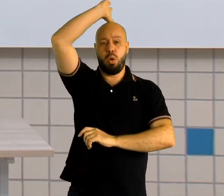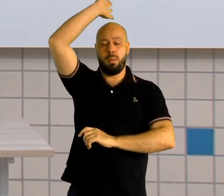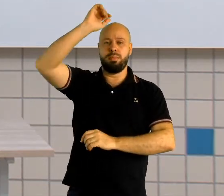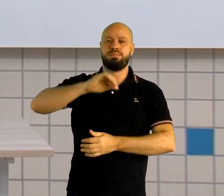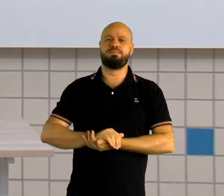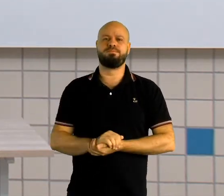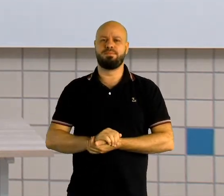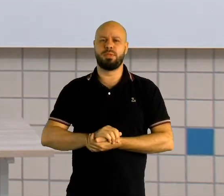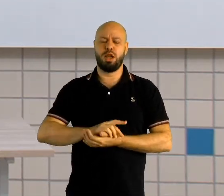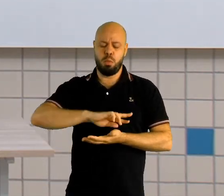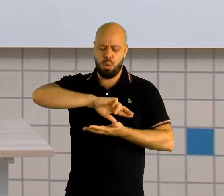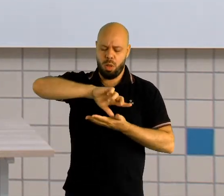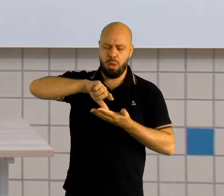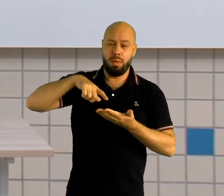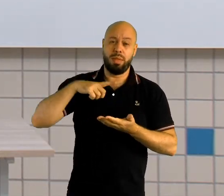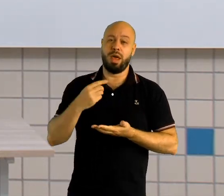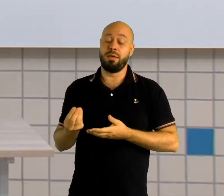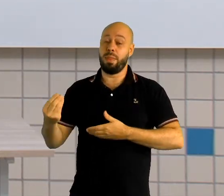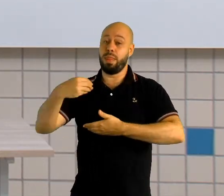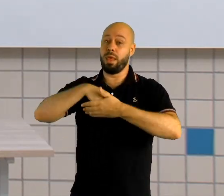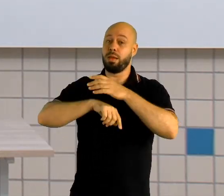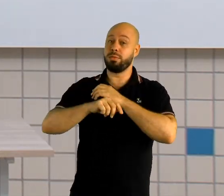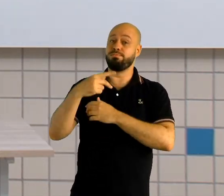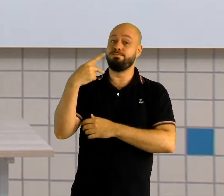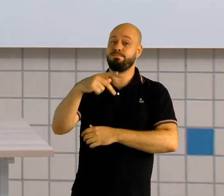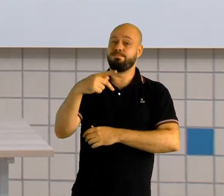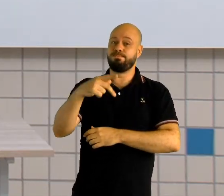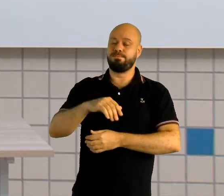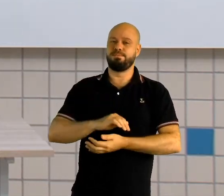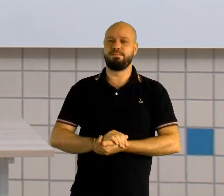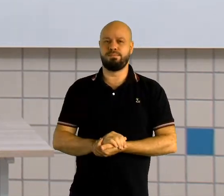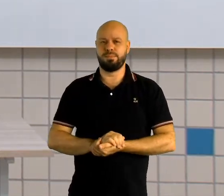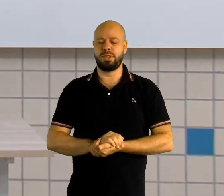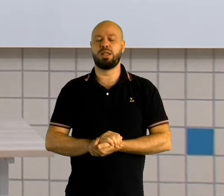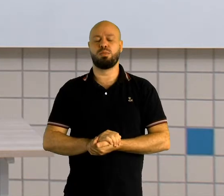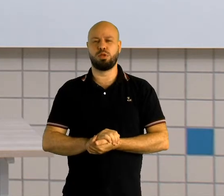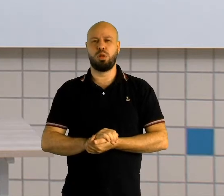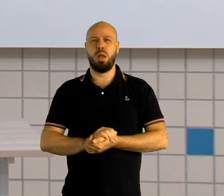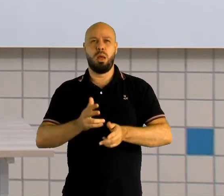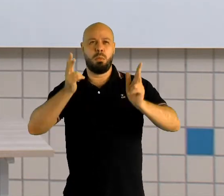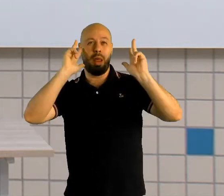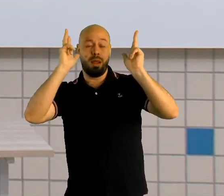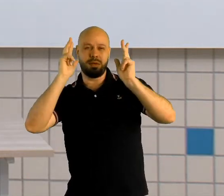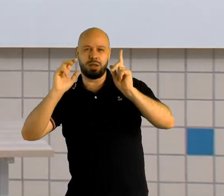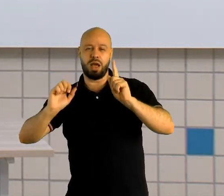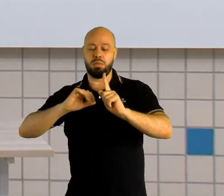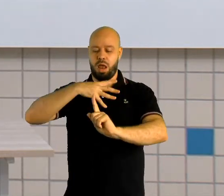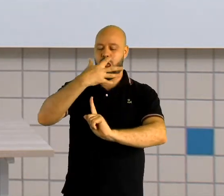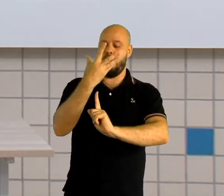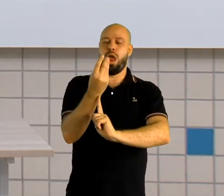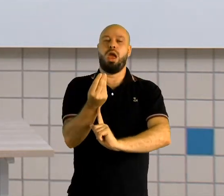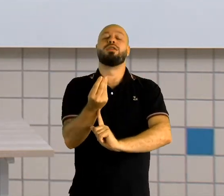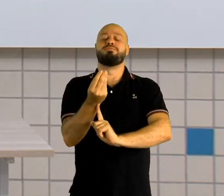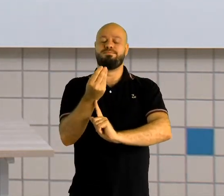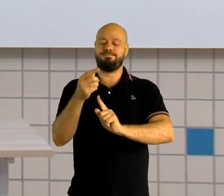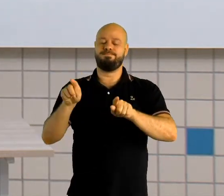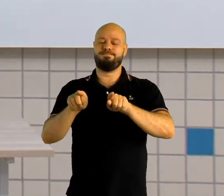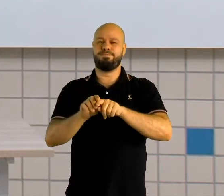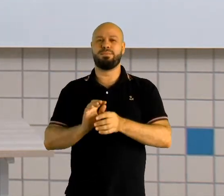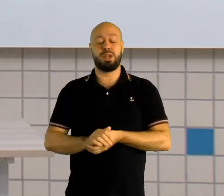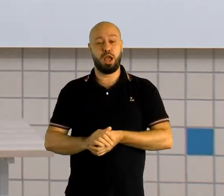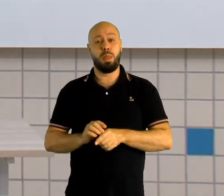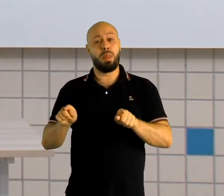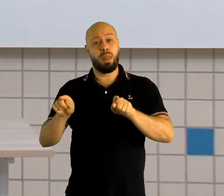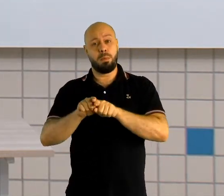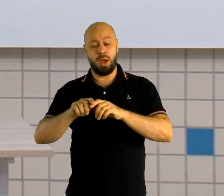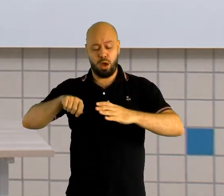na sociedade romana que promoviam a diversão e a arte. A culinária romana era muito enriquecida,